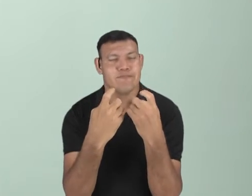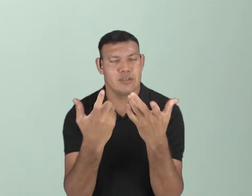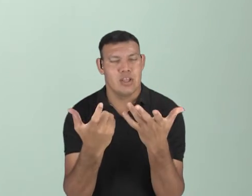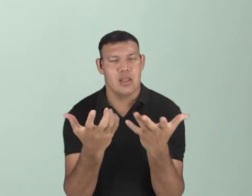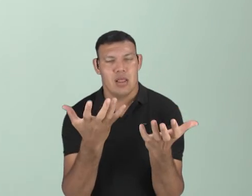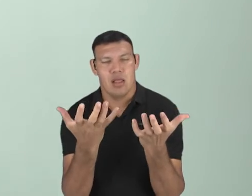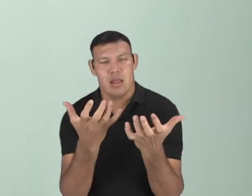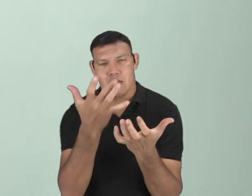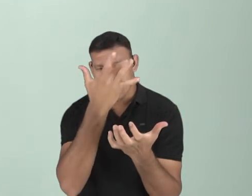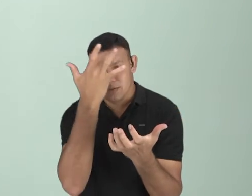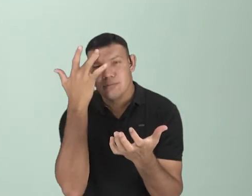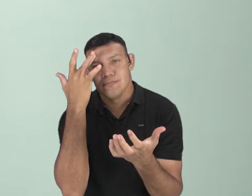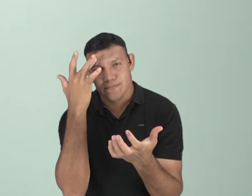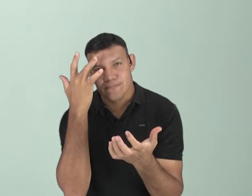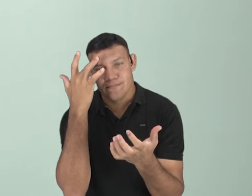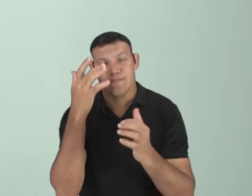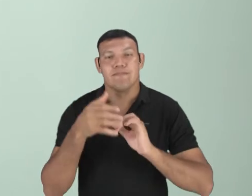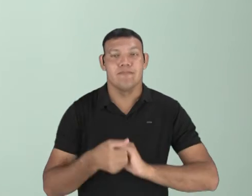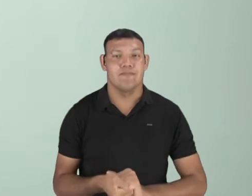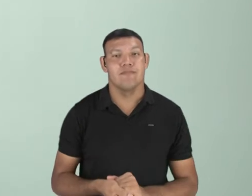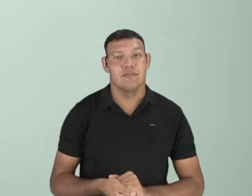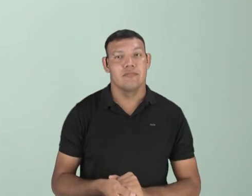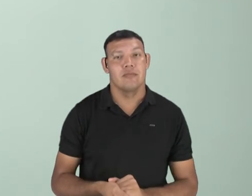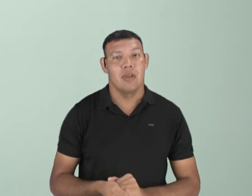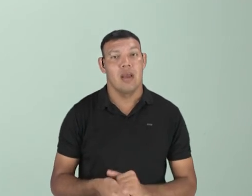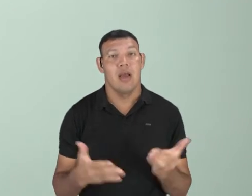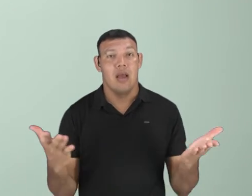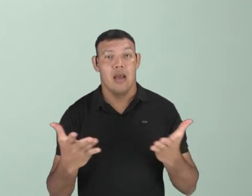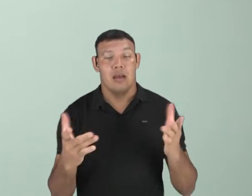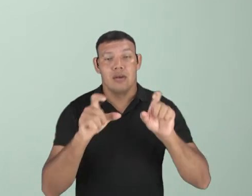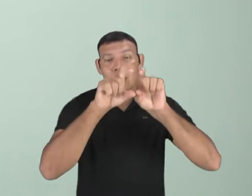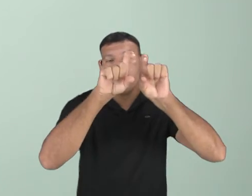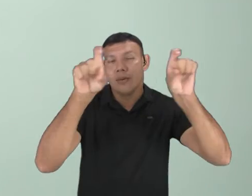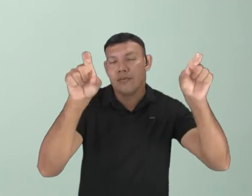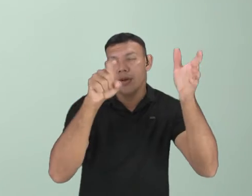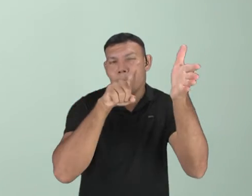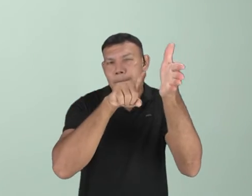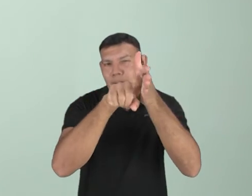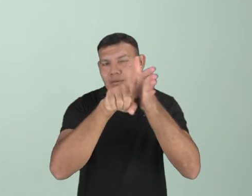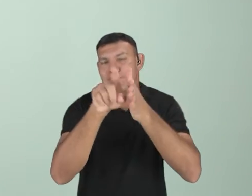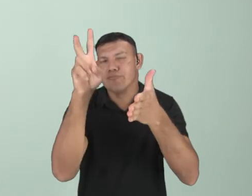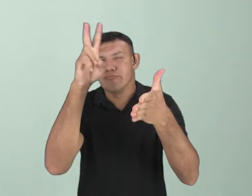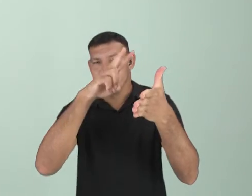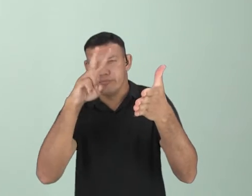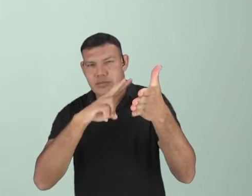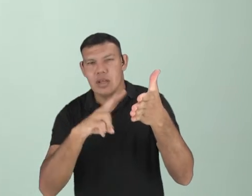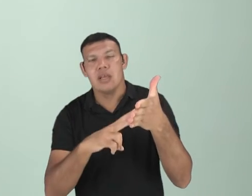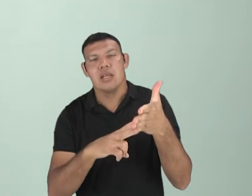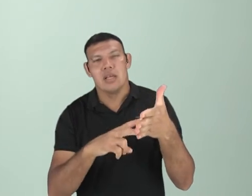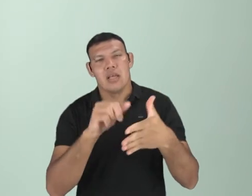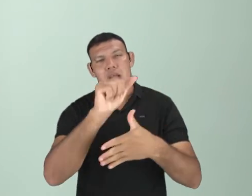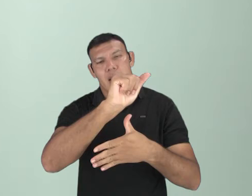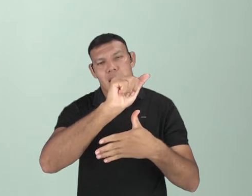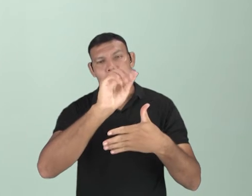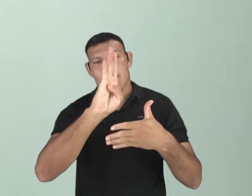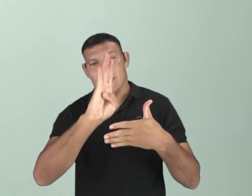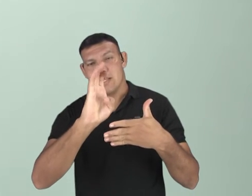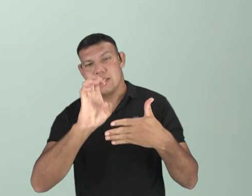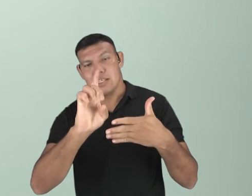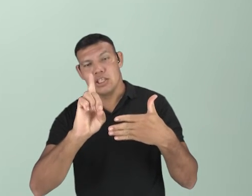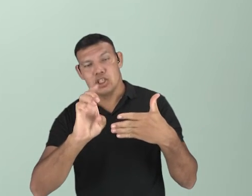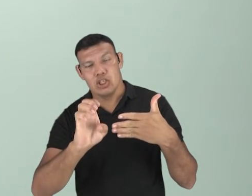que existiam àquela época. Vamos no comando da questão e fazer a leitura das possibilidades de